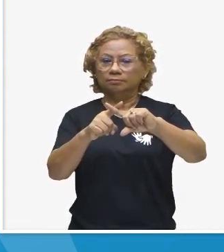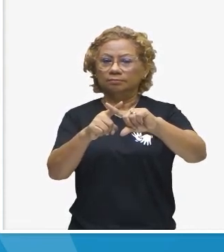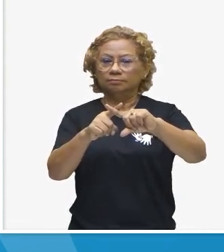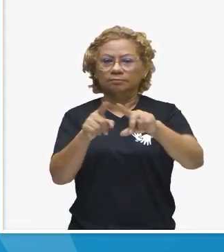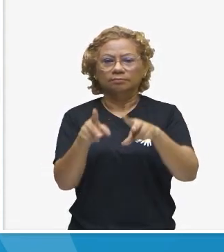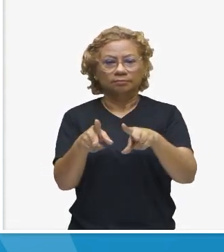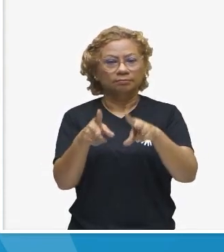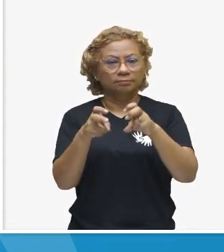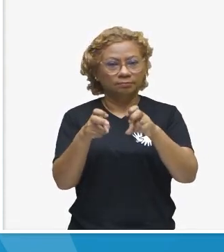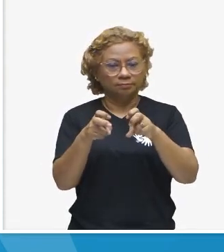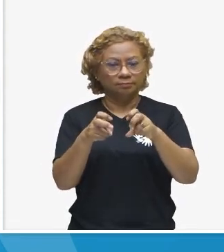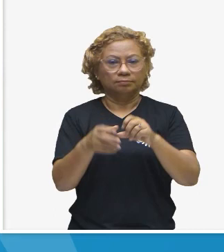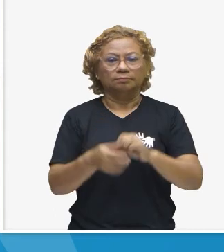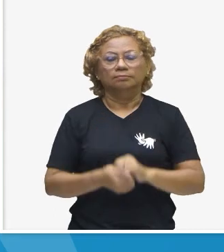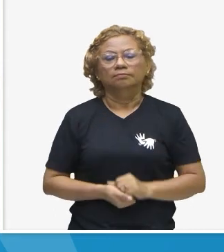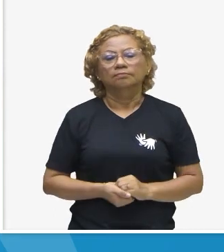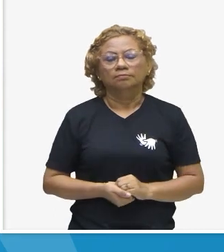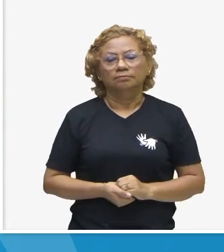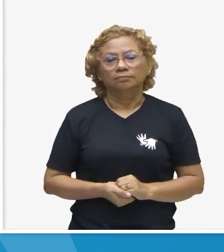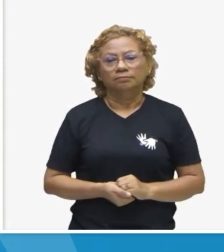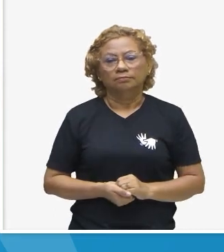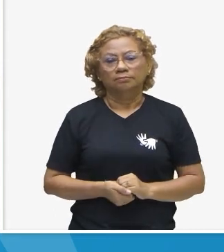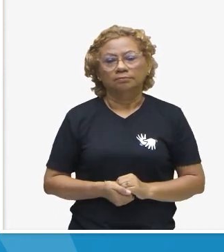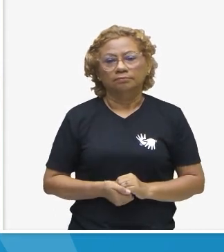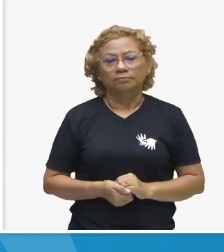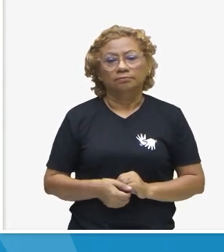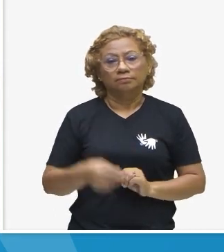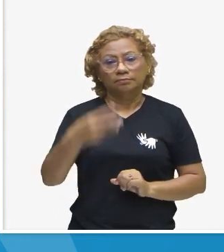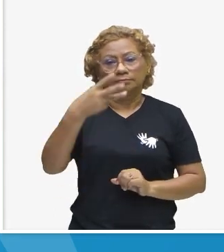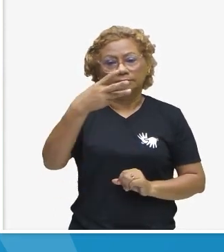vou chamar aqui de 3 e 4,